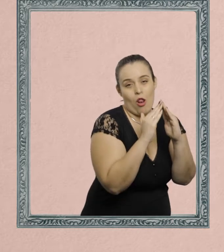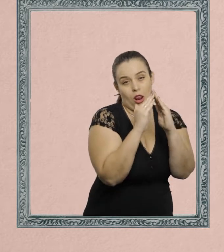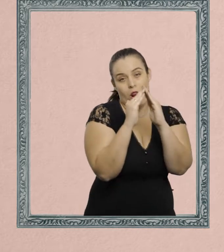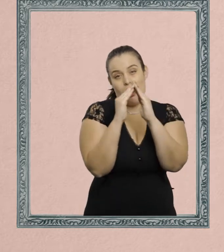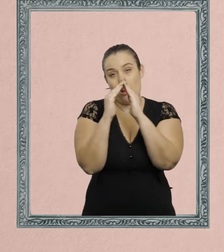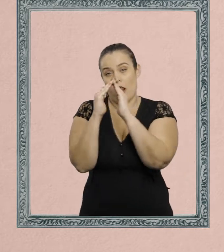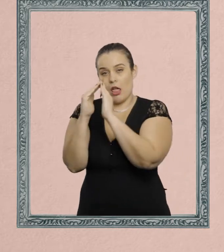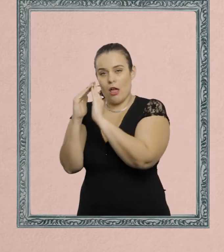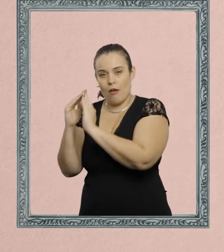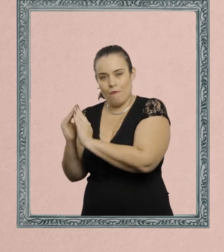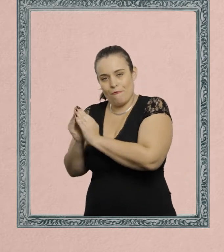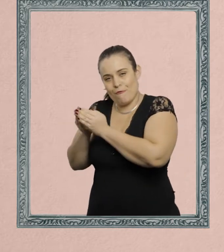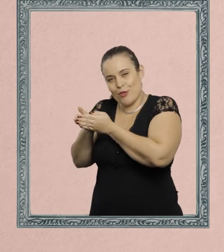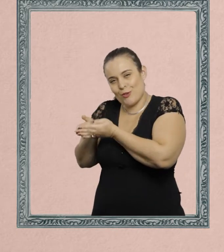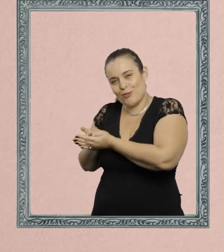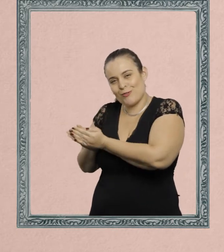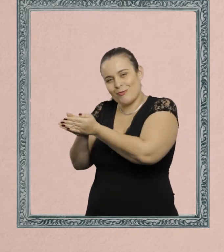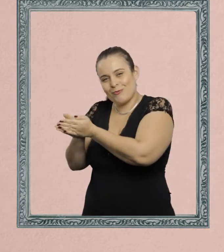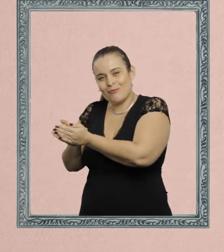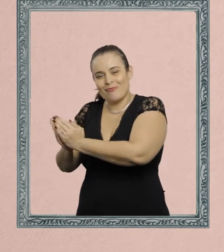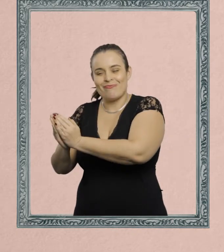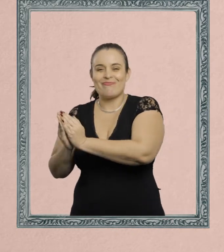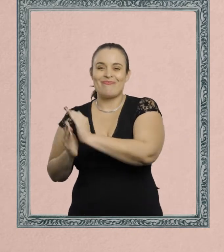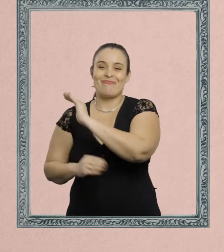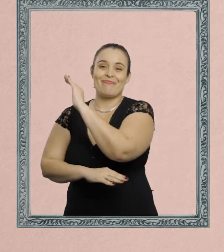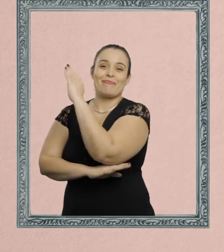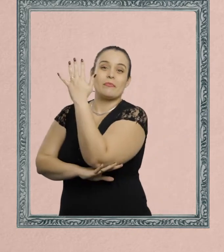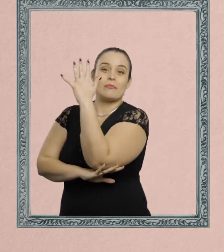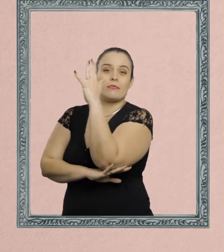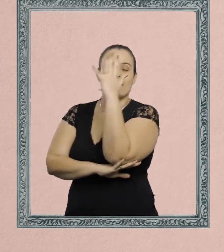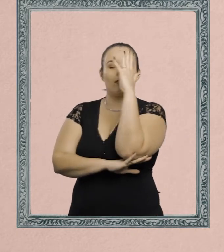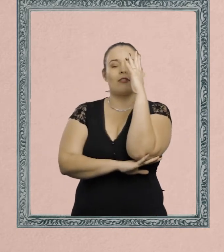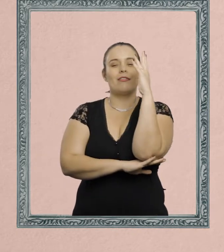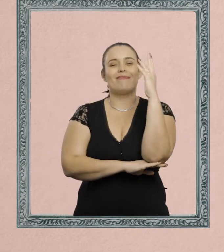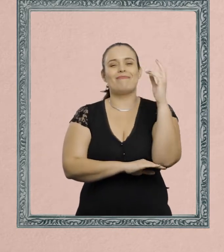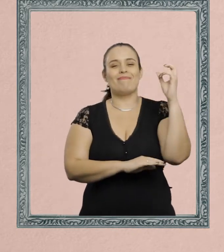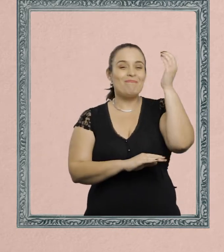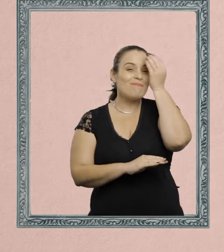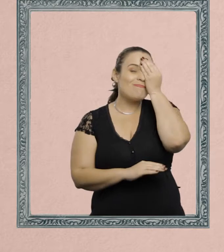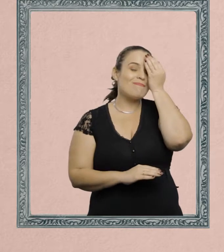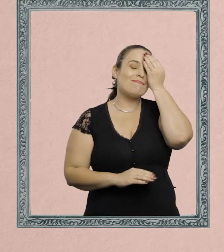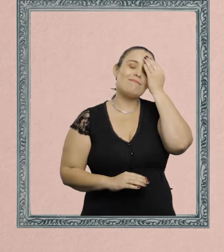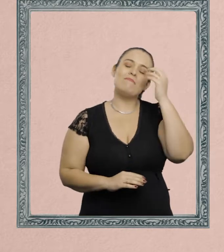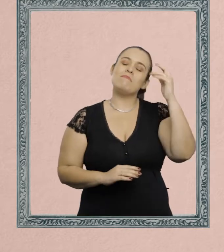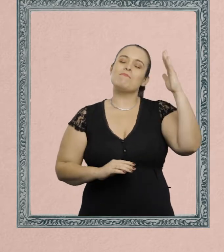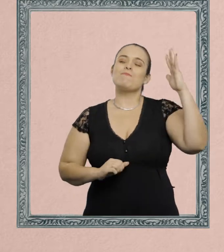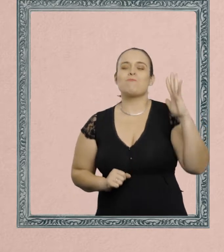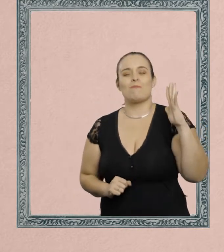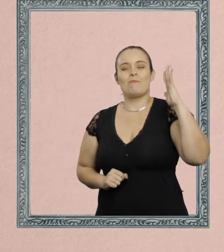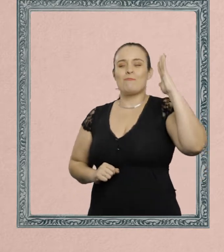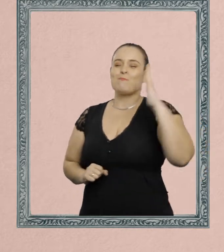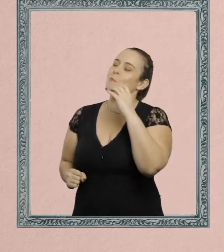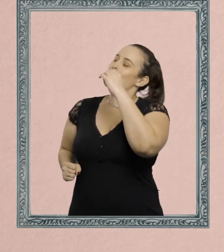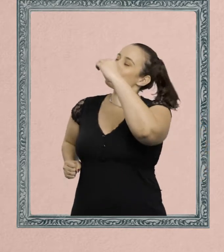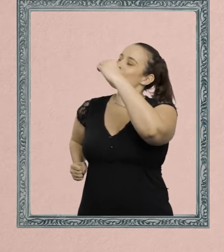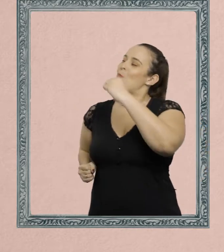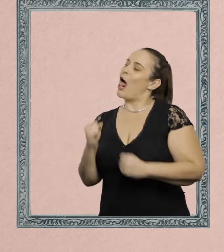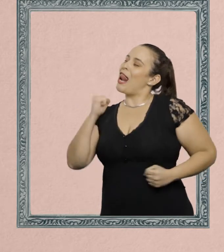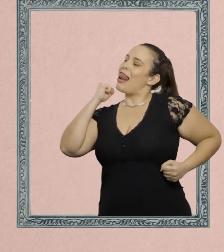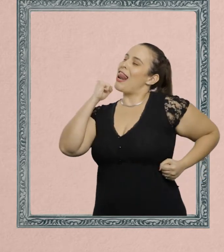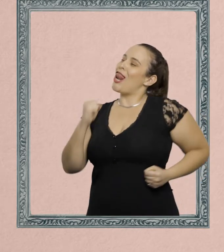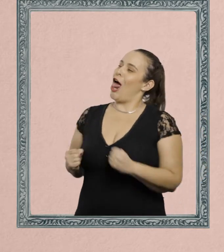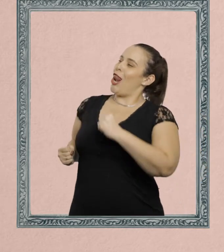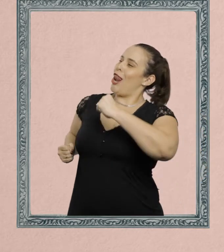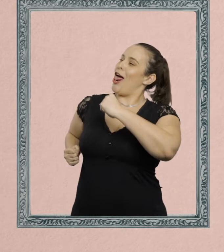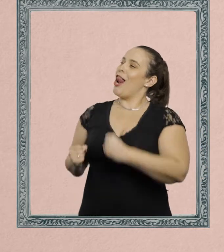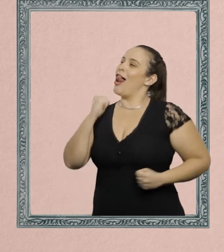e levaram para o navio. Os piratas atravessaram a floresta. Eles foram cantando sua música